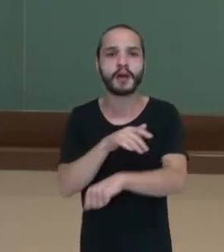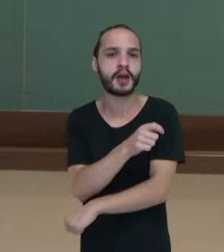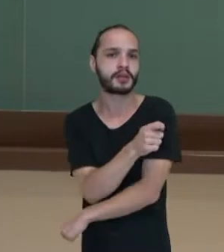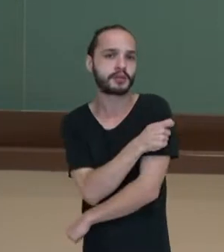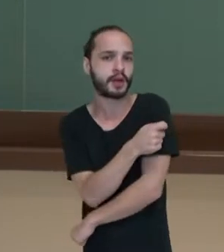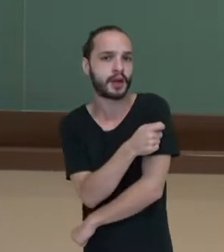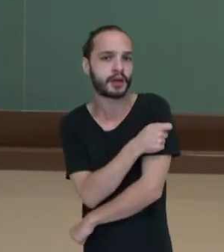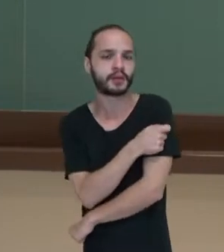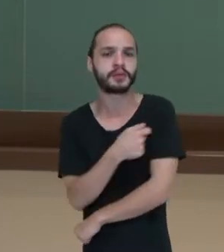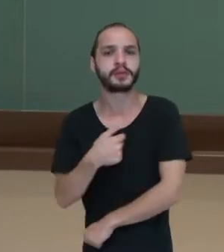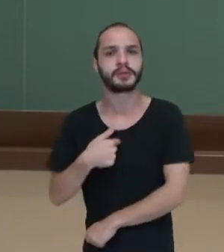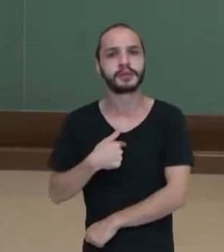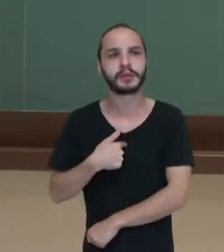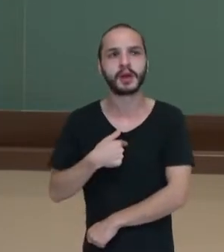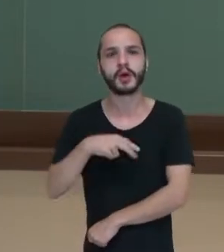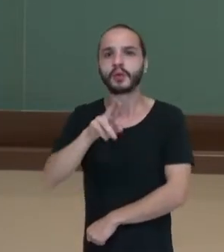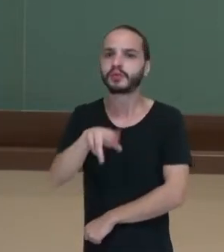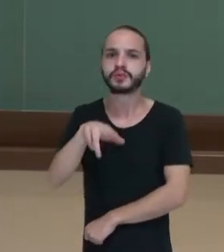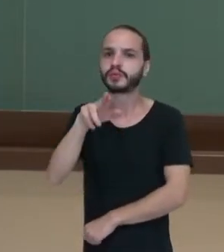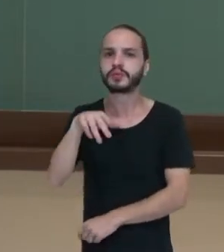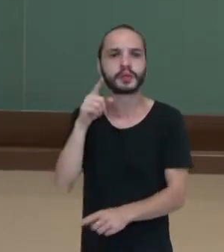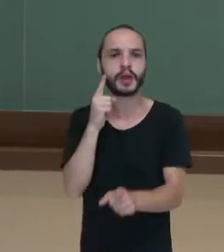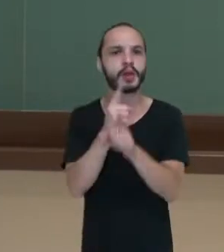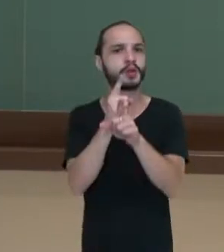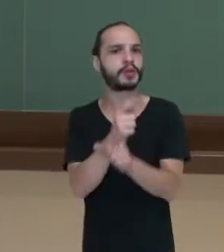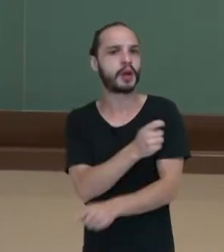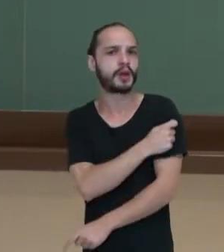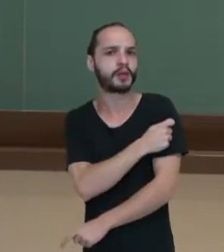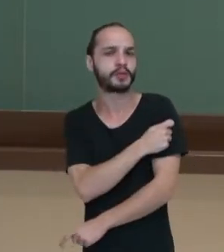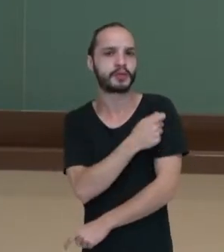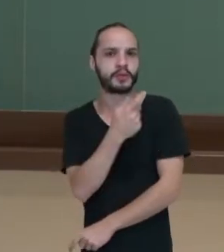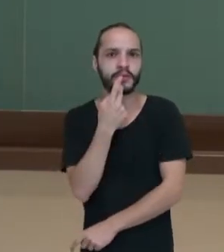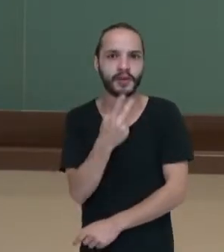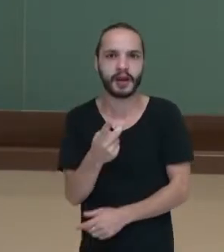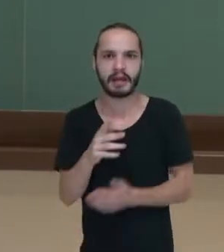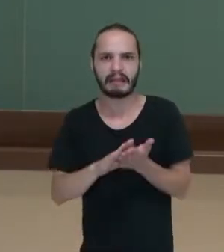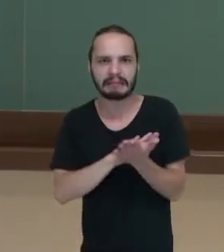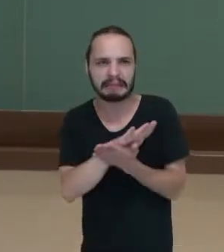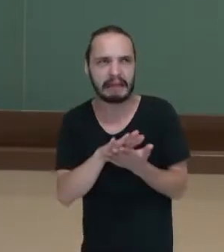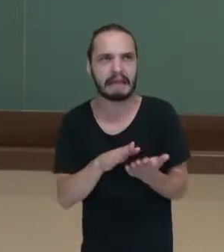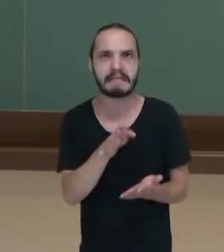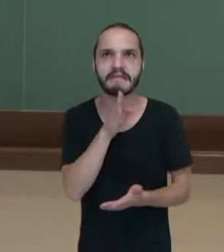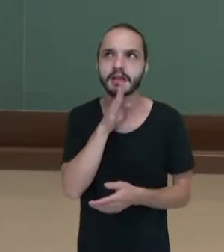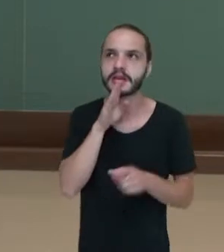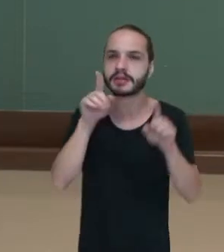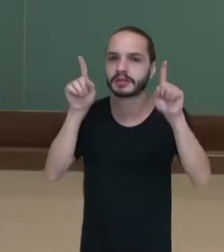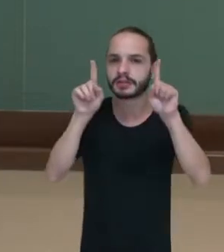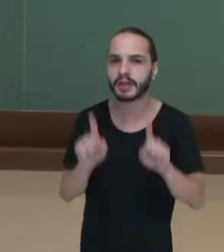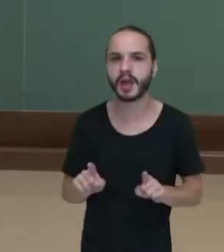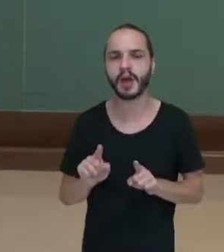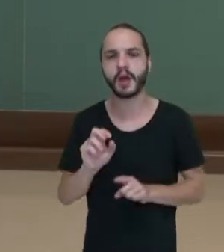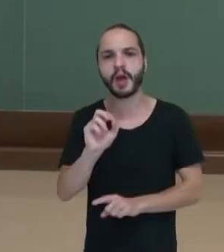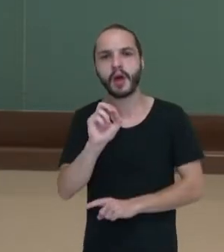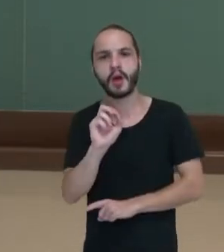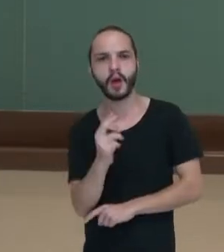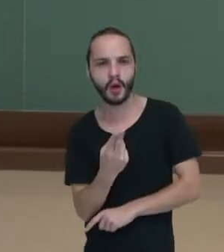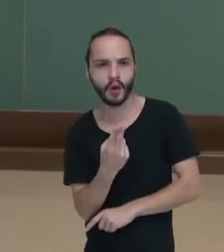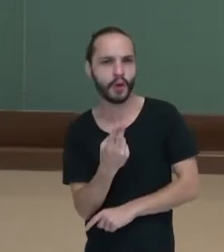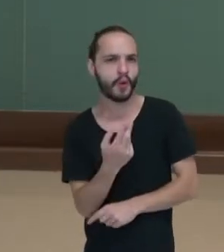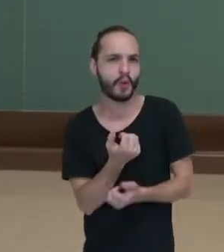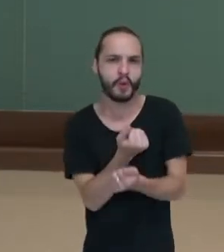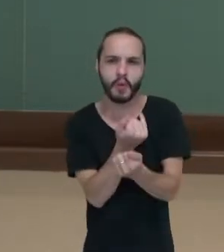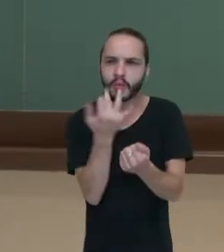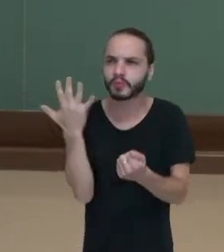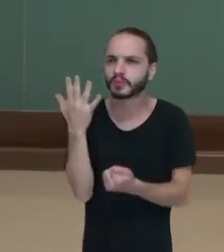jamais encontrei algum aluno que não conhece pelo menos Zeus ou Hércules. Você já ouviu falar